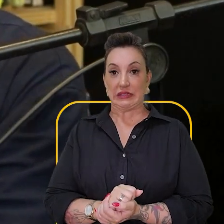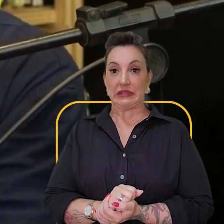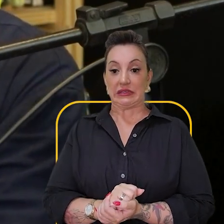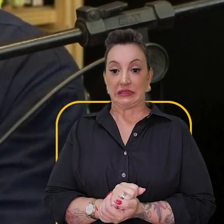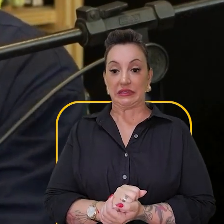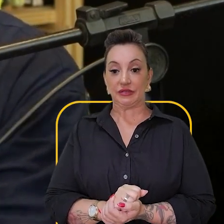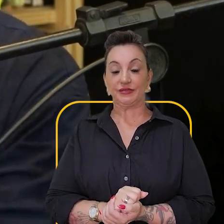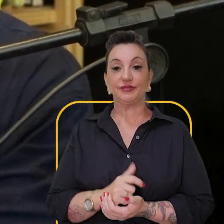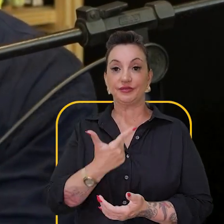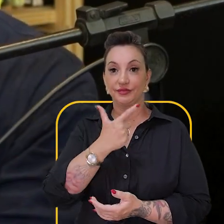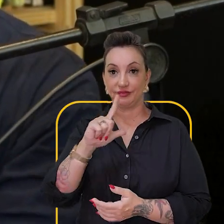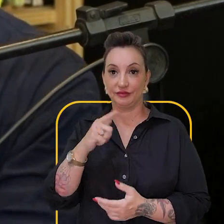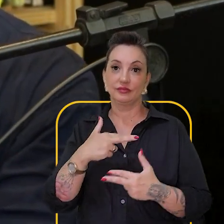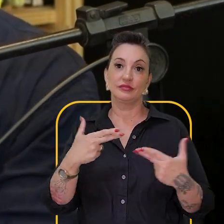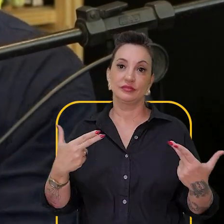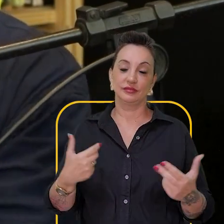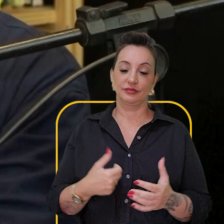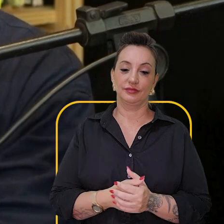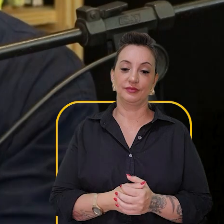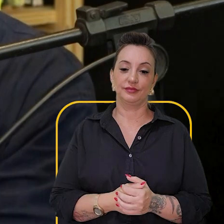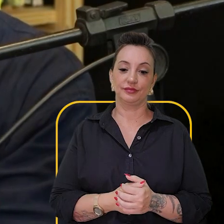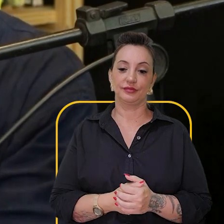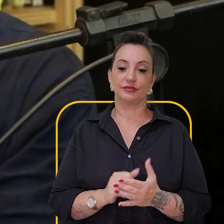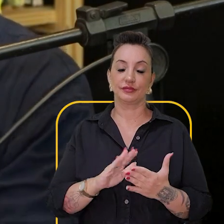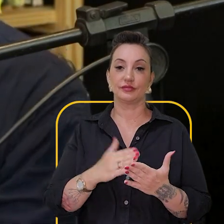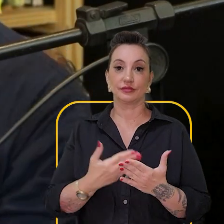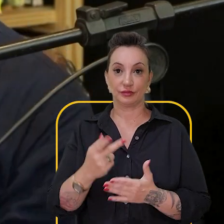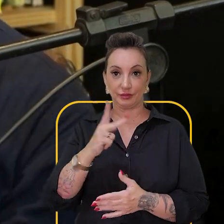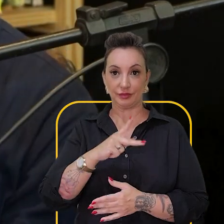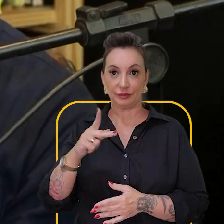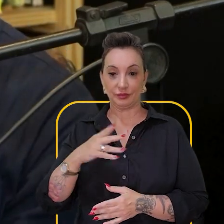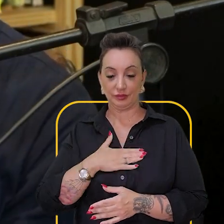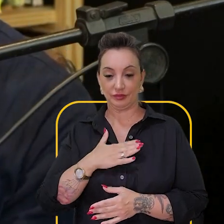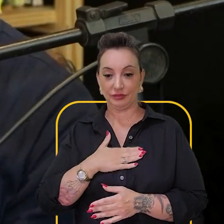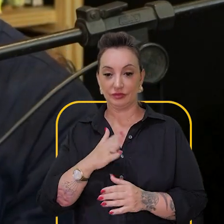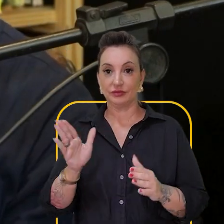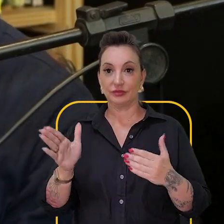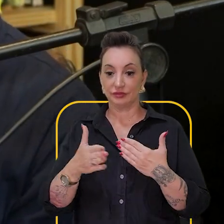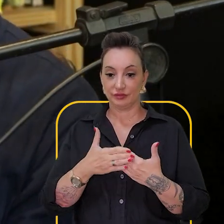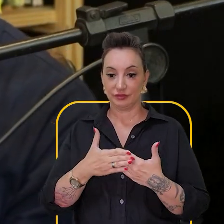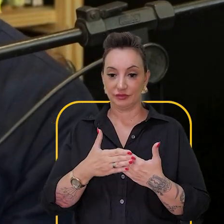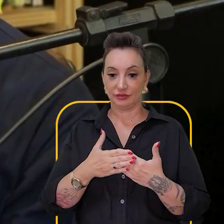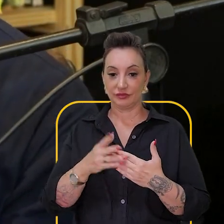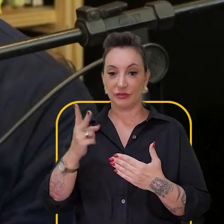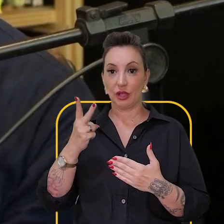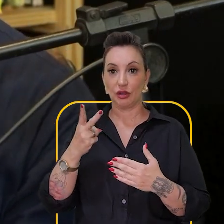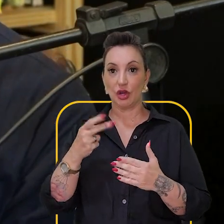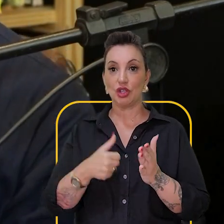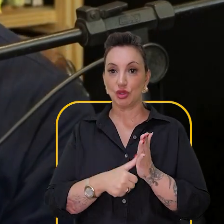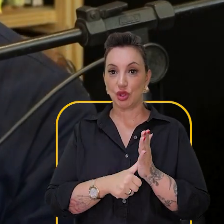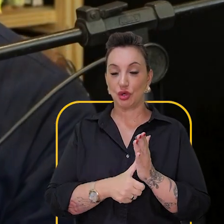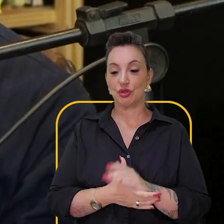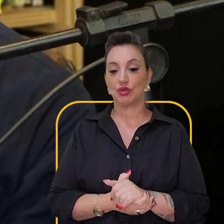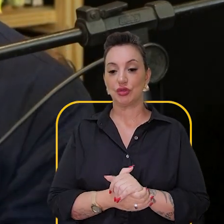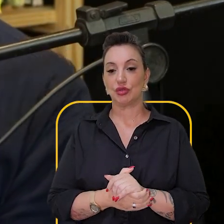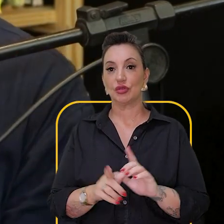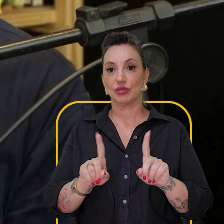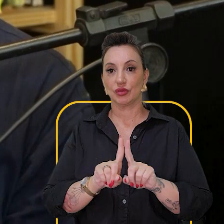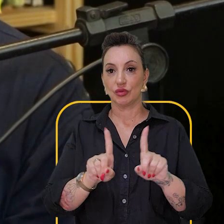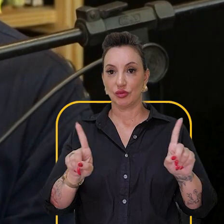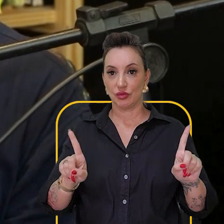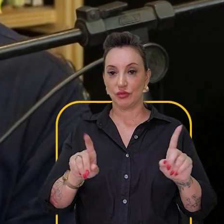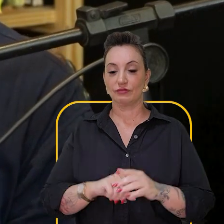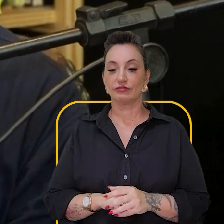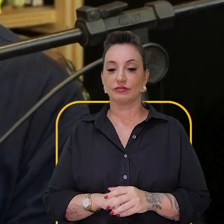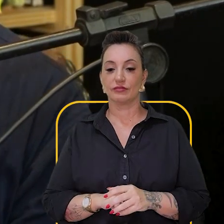era meu professor de itxi também eu acabei parando o taishi e segui Com esse professor que é o Wagner Tom segui pro taishi e